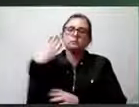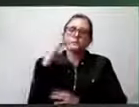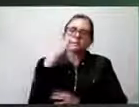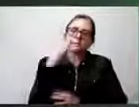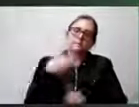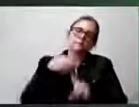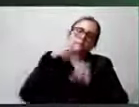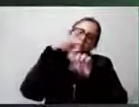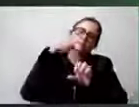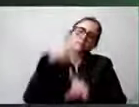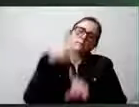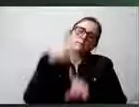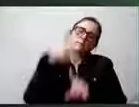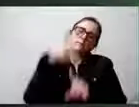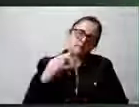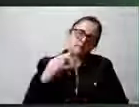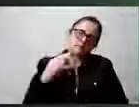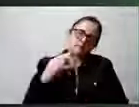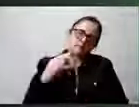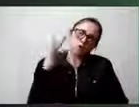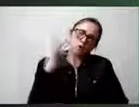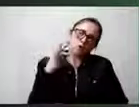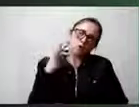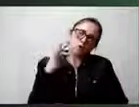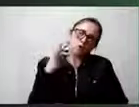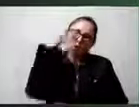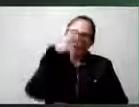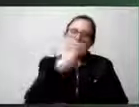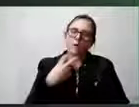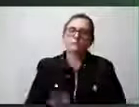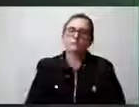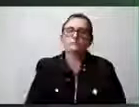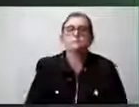em pacientes com dor orofacial crônica.